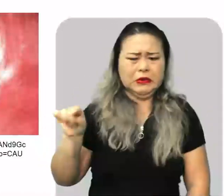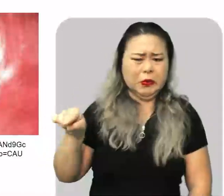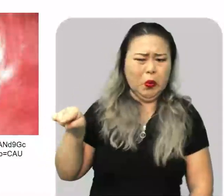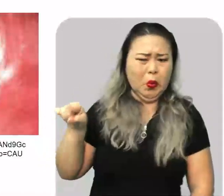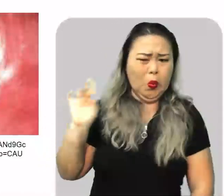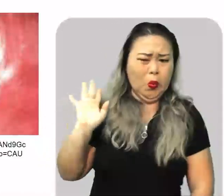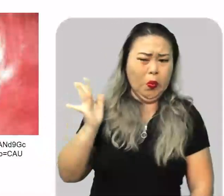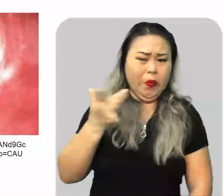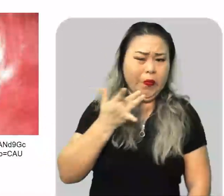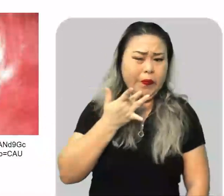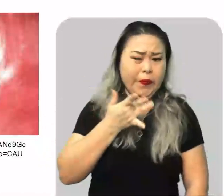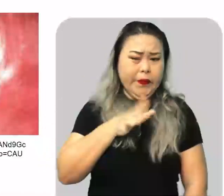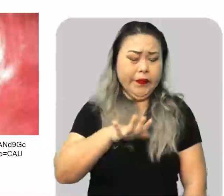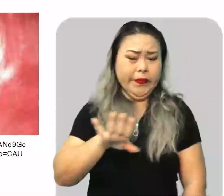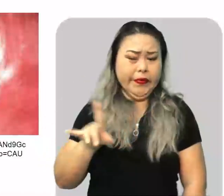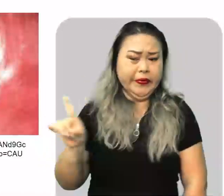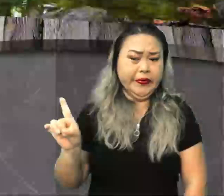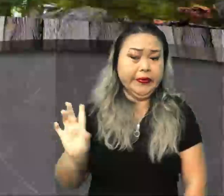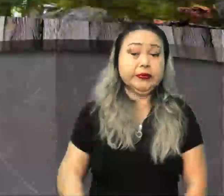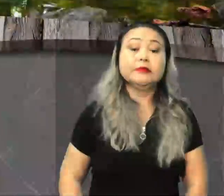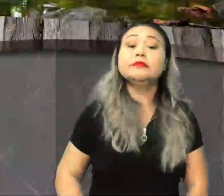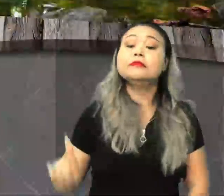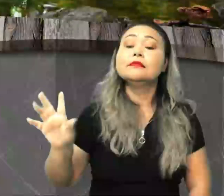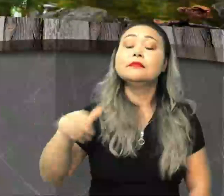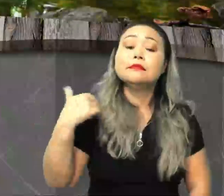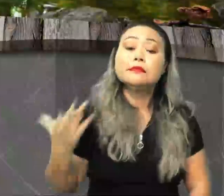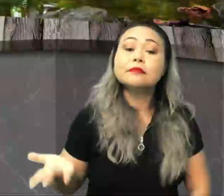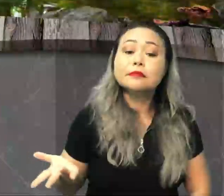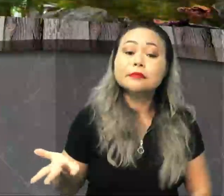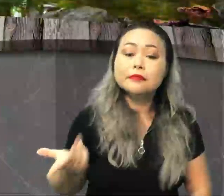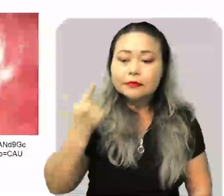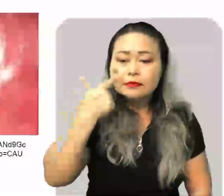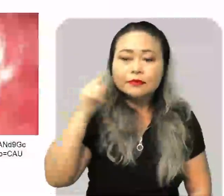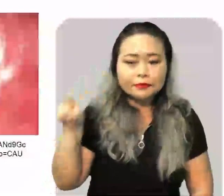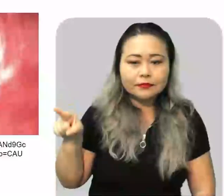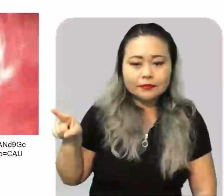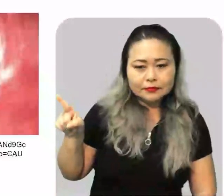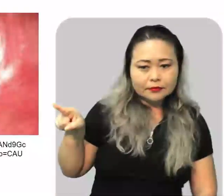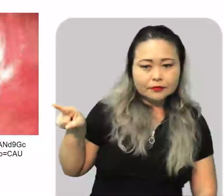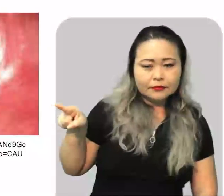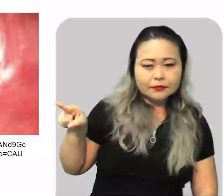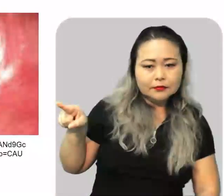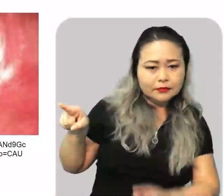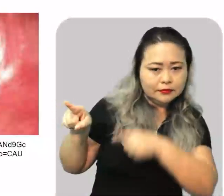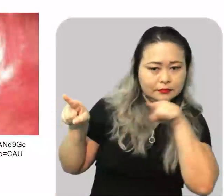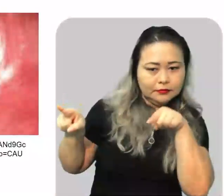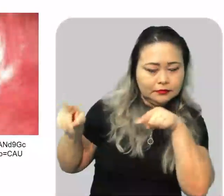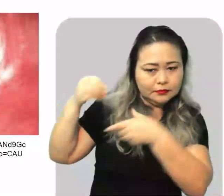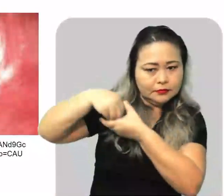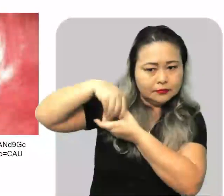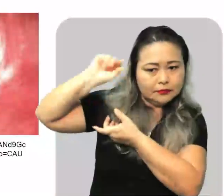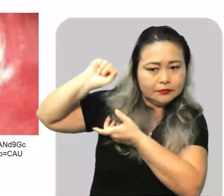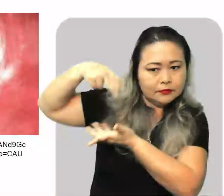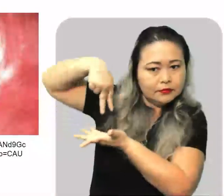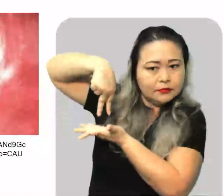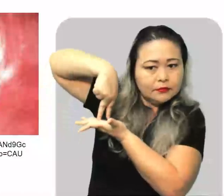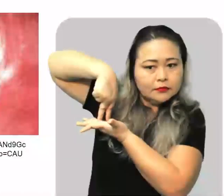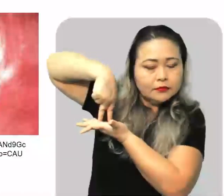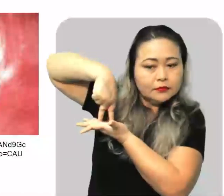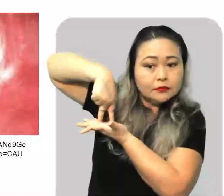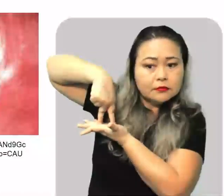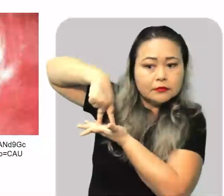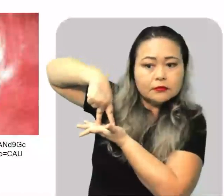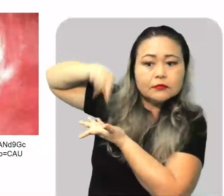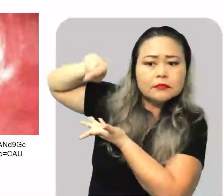que fechou a cara aí, né? Pode me colocar aqui no cantinho. Pode me colocar lá no cantinho. Então, tem gente que